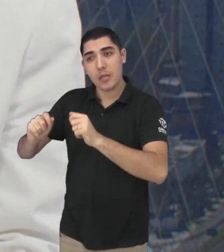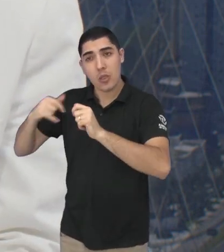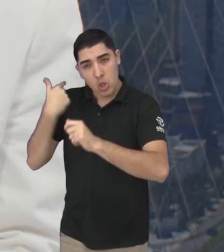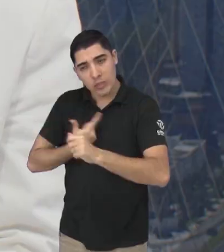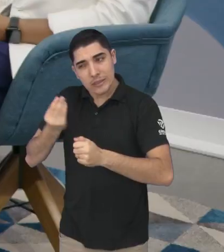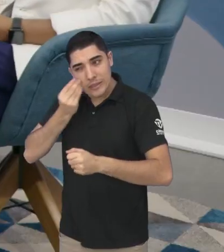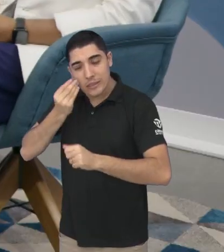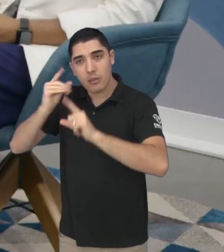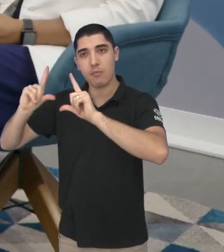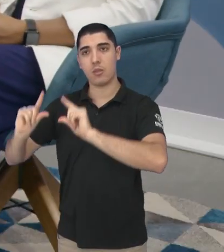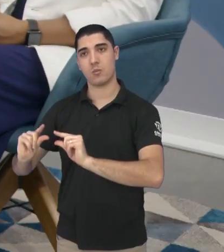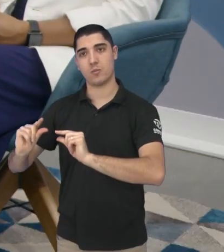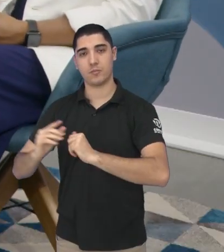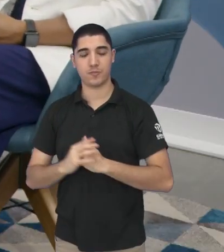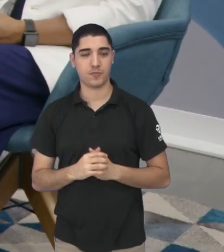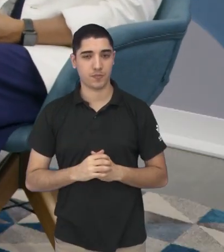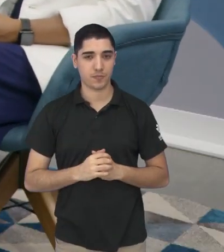minimizar.